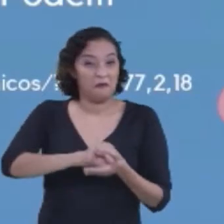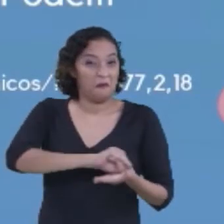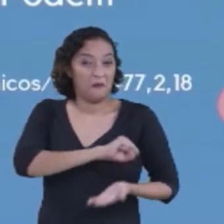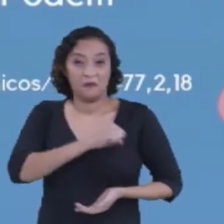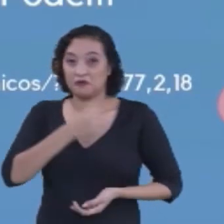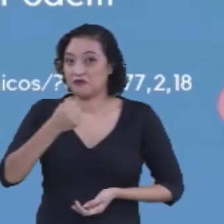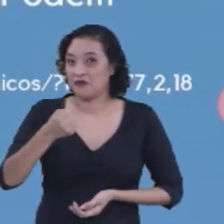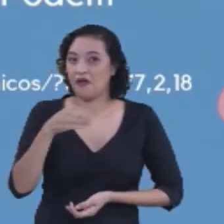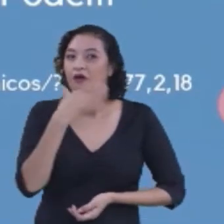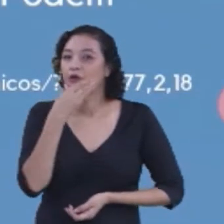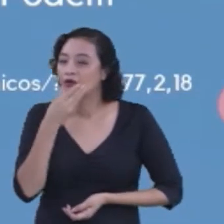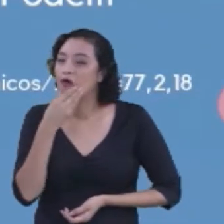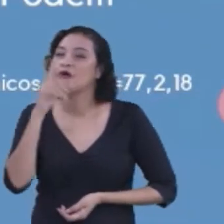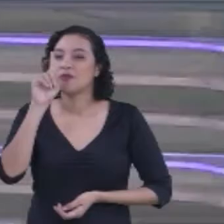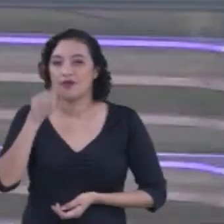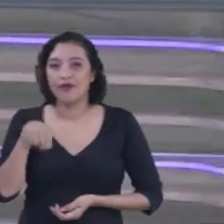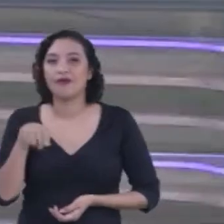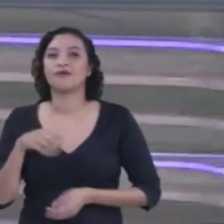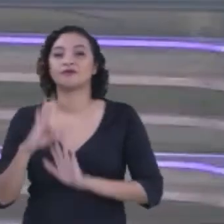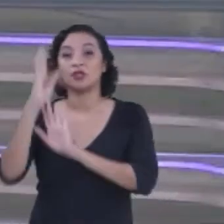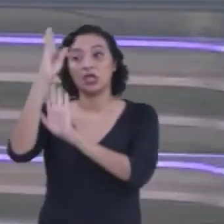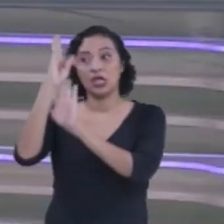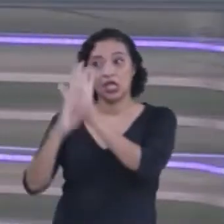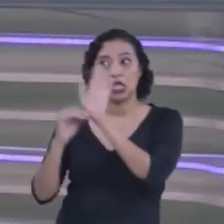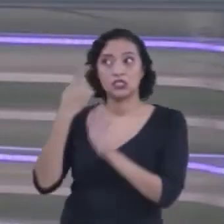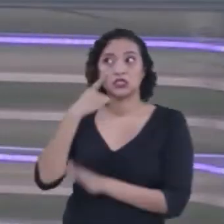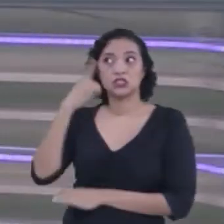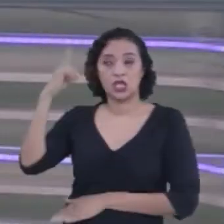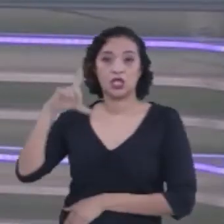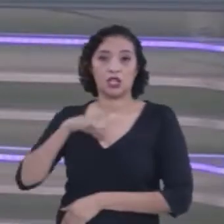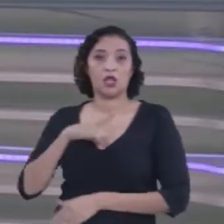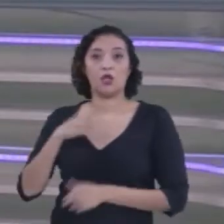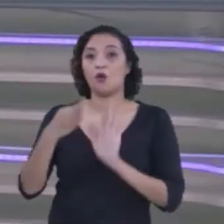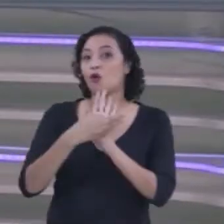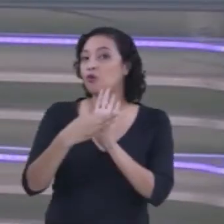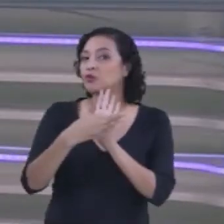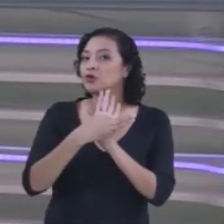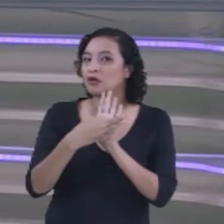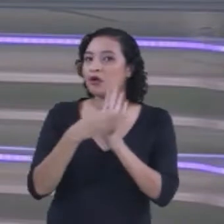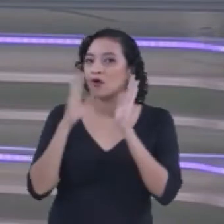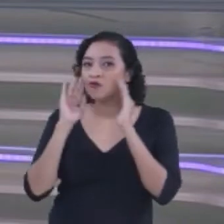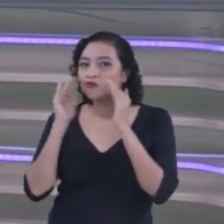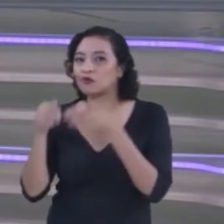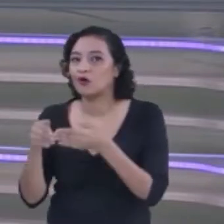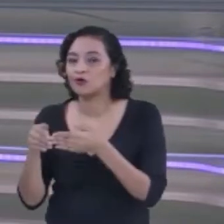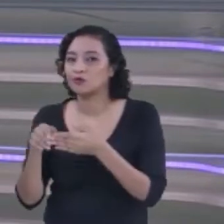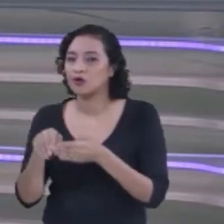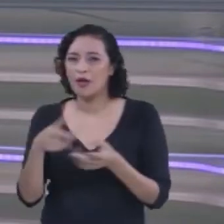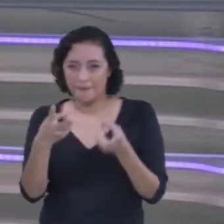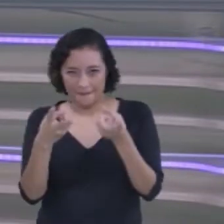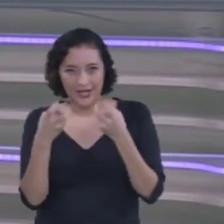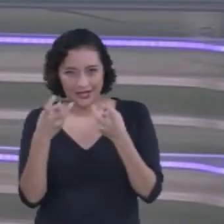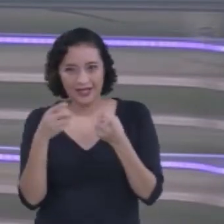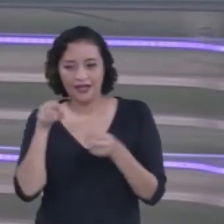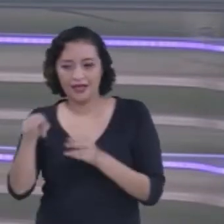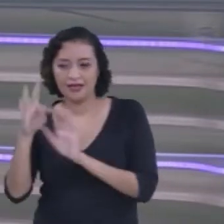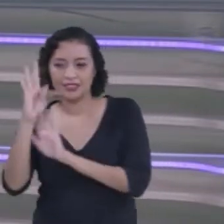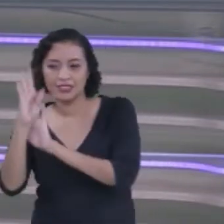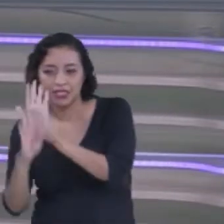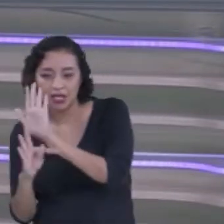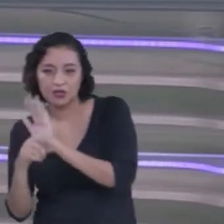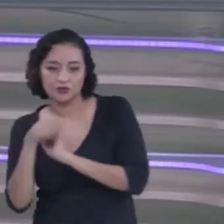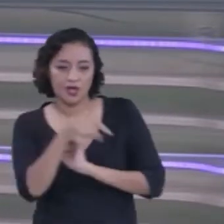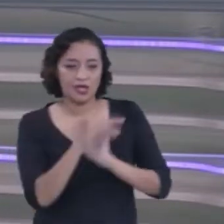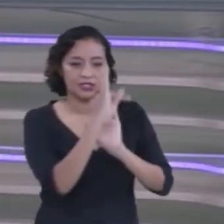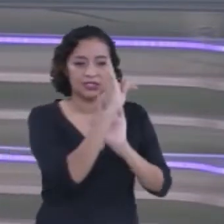opinativo, ele está opinando sobre um fato. Então notaram a diferença para o outro texto, em que ele vai narrando um fato, e no